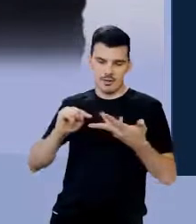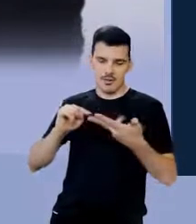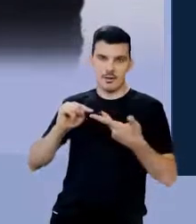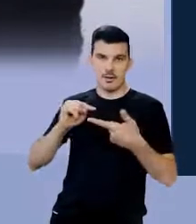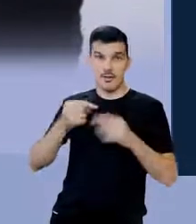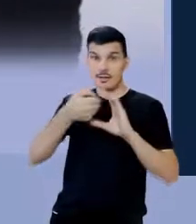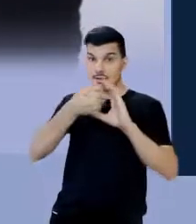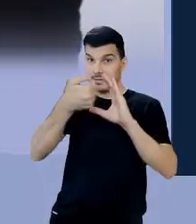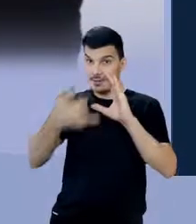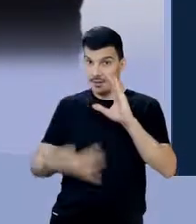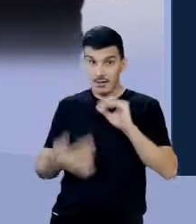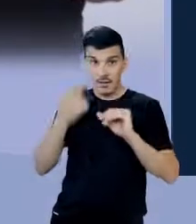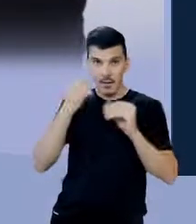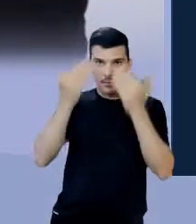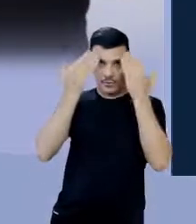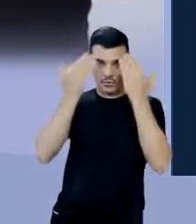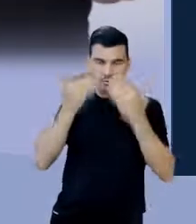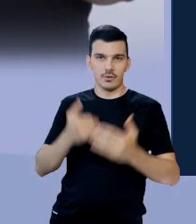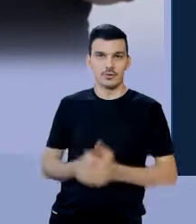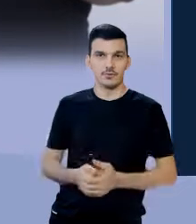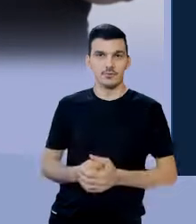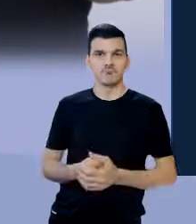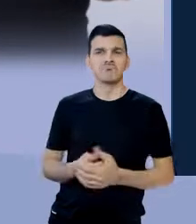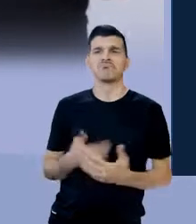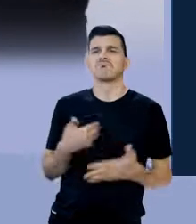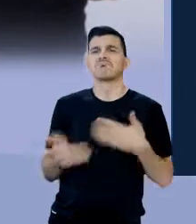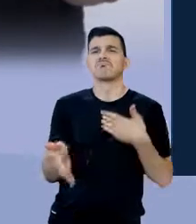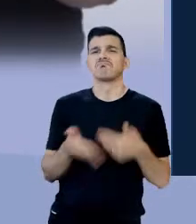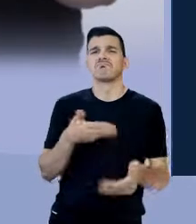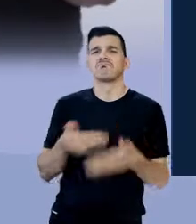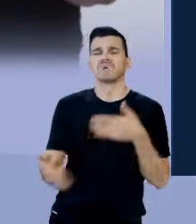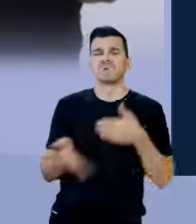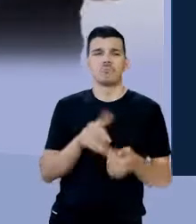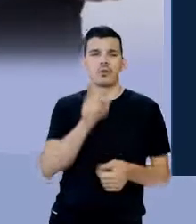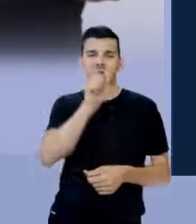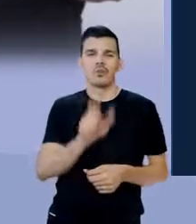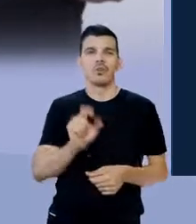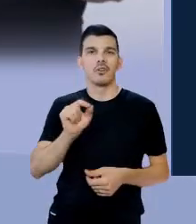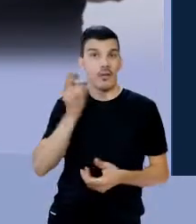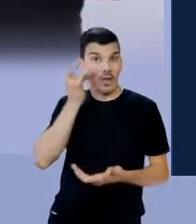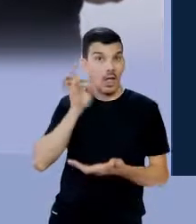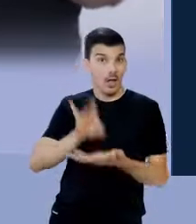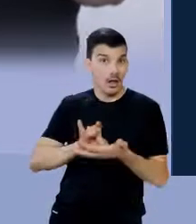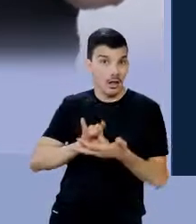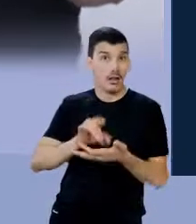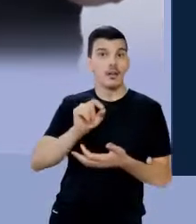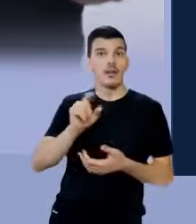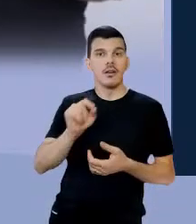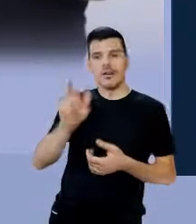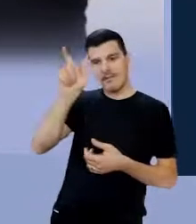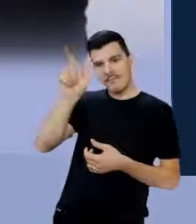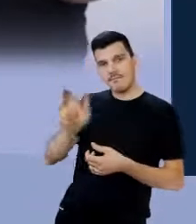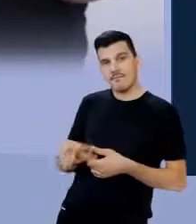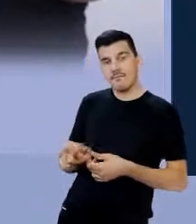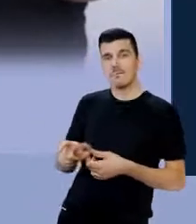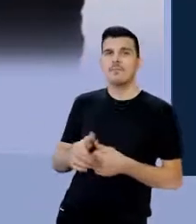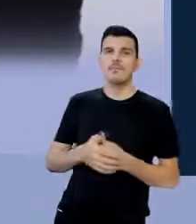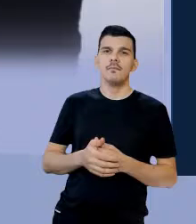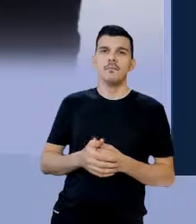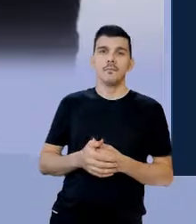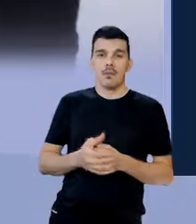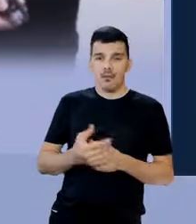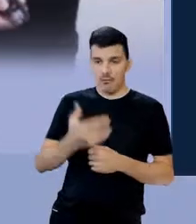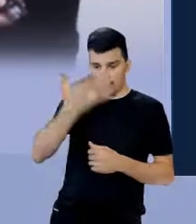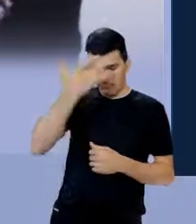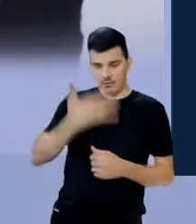partir da sua descrição psicológica. Não interessa a ele, ao realista, o homem